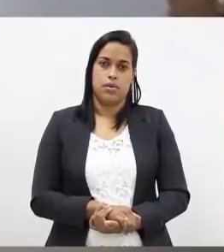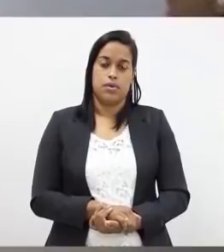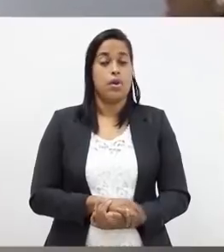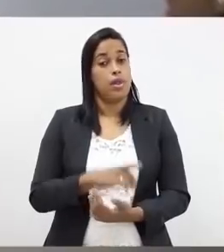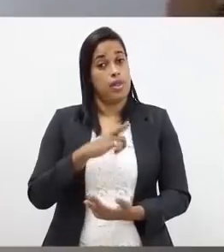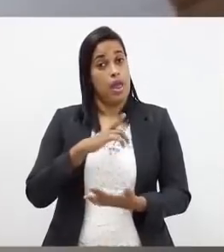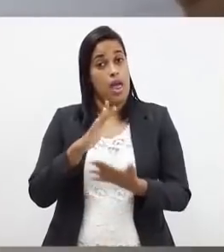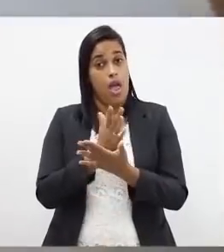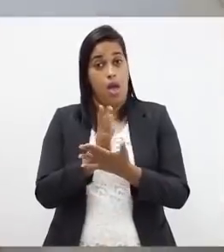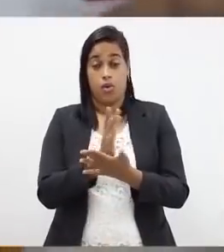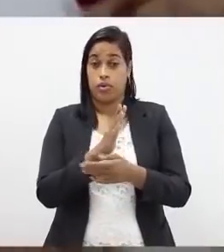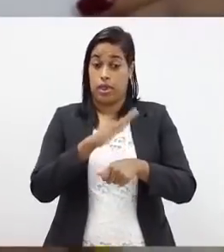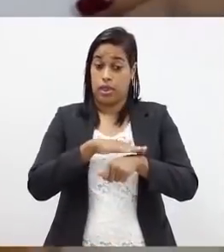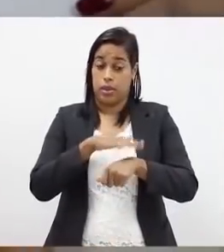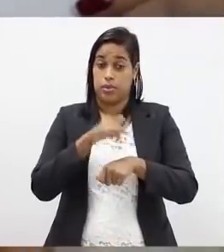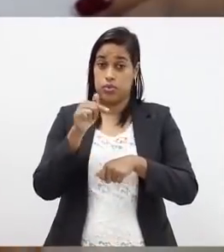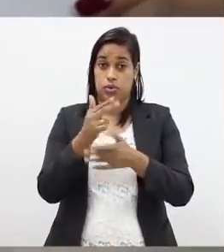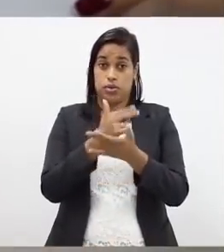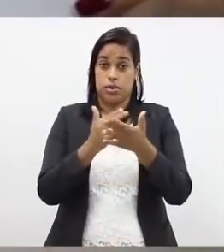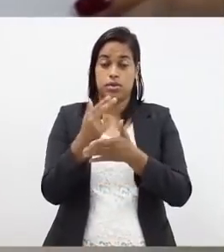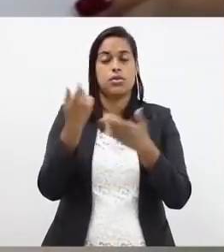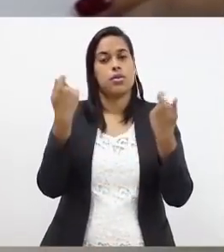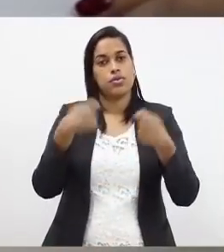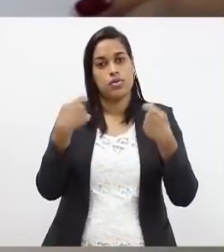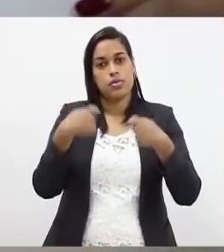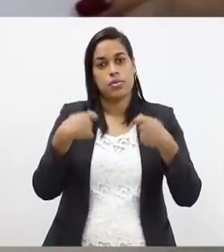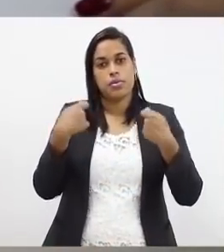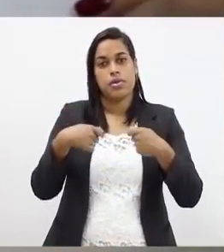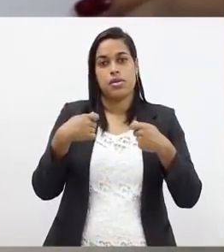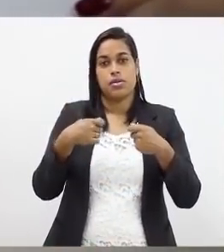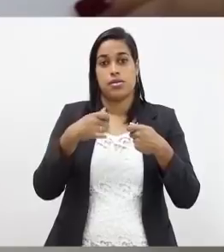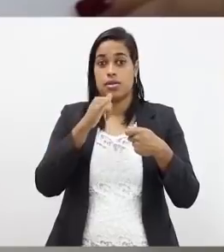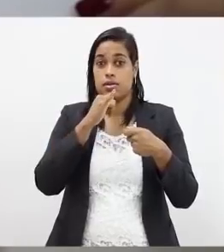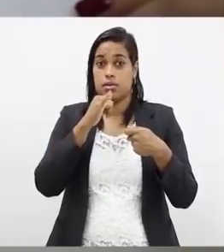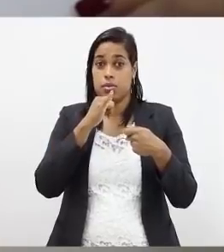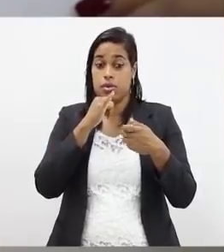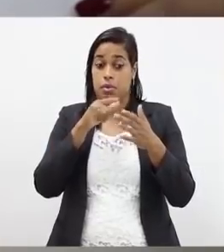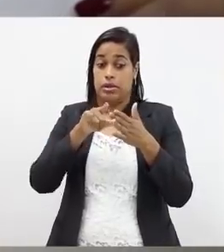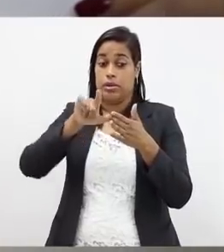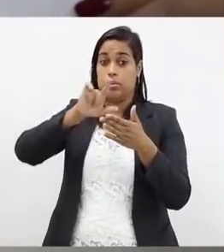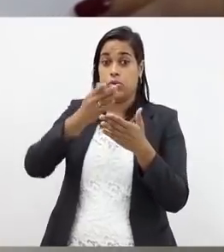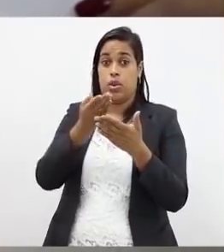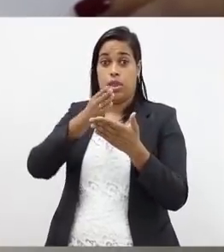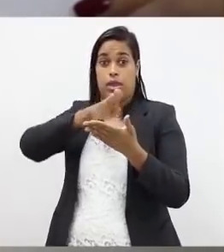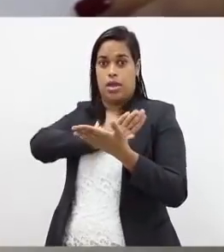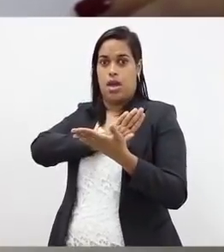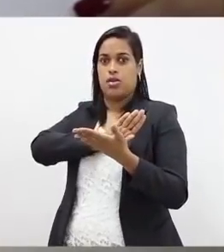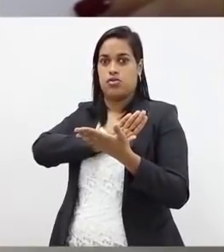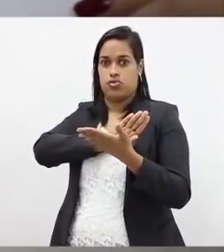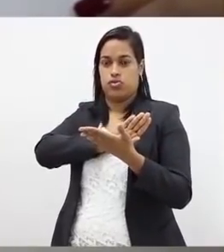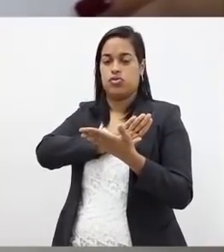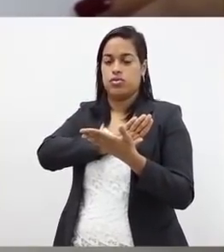Existem alguns momentos no desenho em que a gente precisa traçar as arestas que estão por trás para